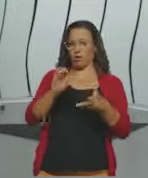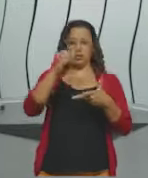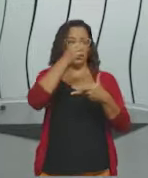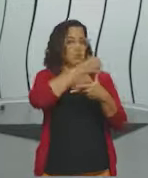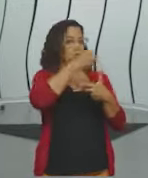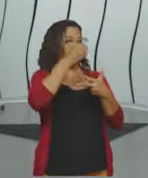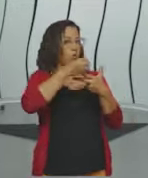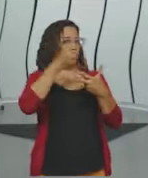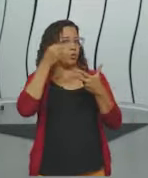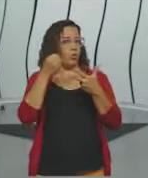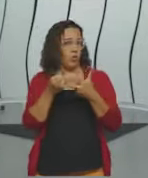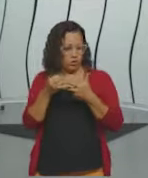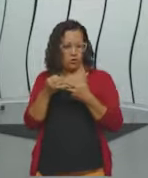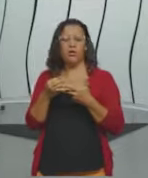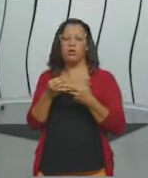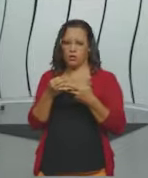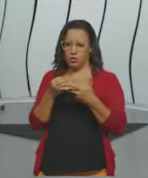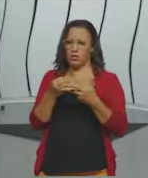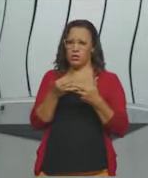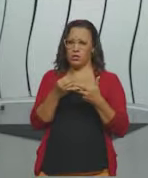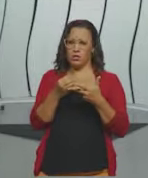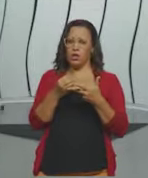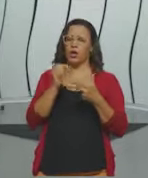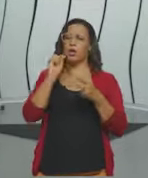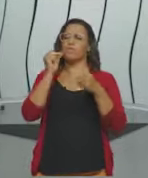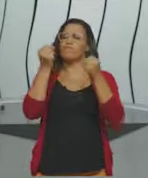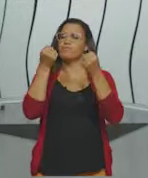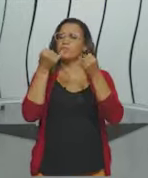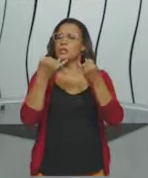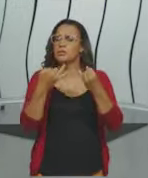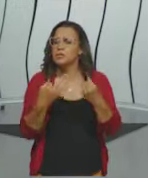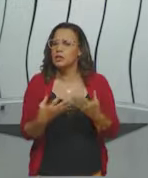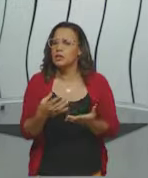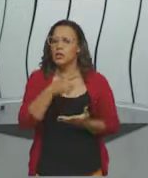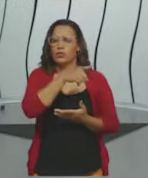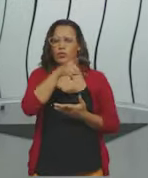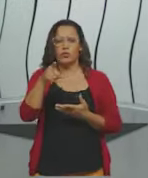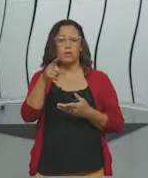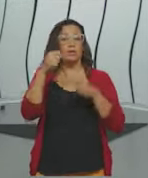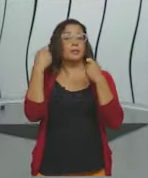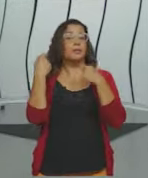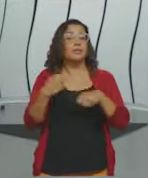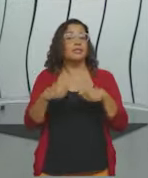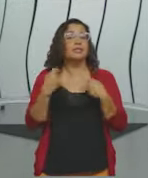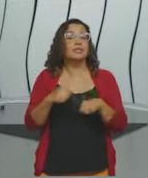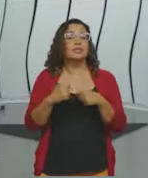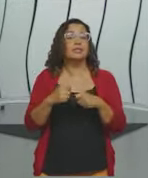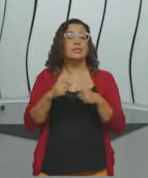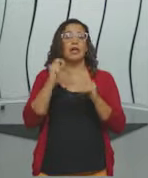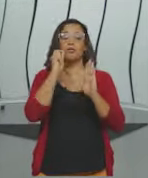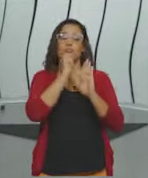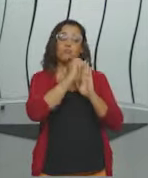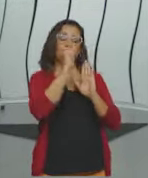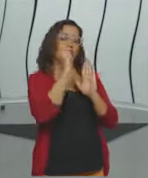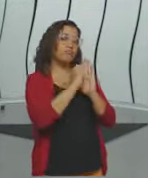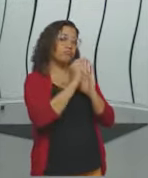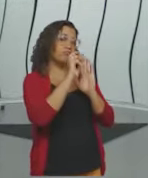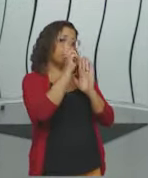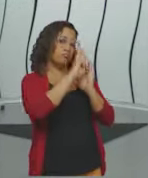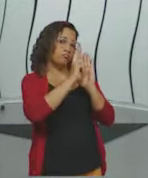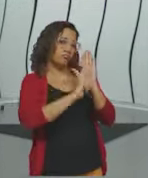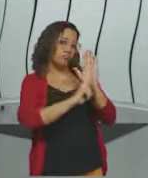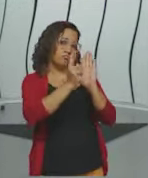ele especifica. Ele te fala tudo direitinho que você precisa de fazer